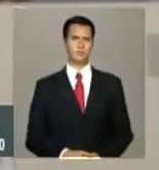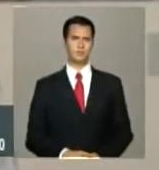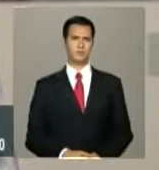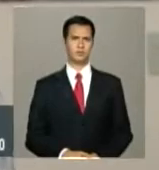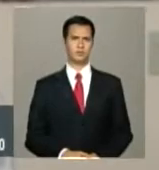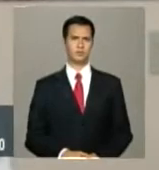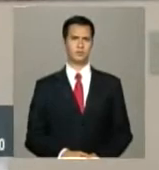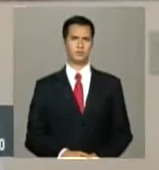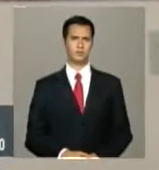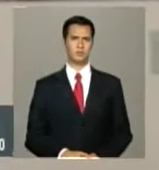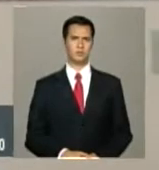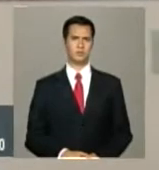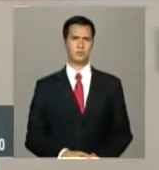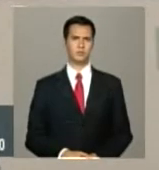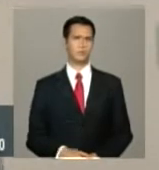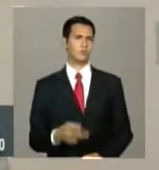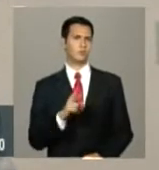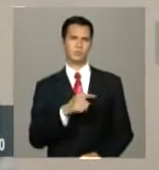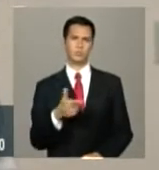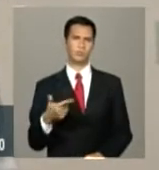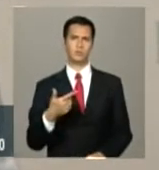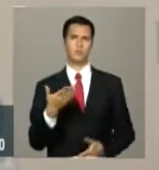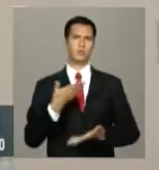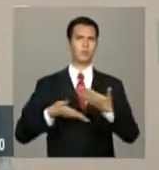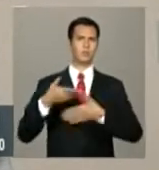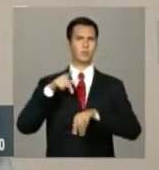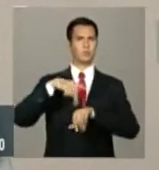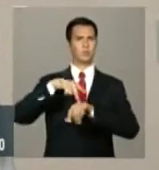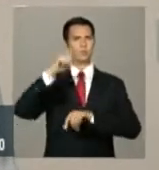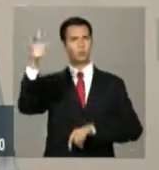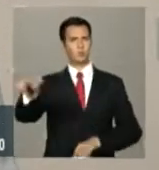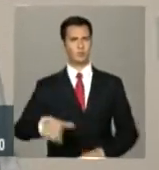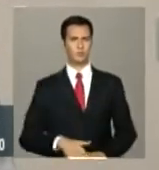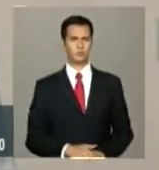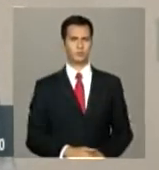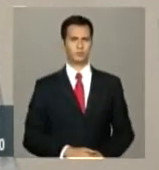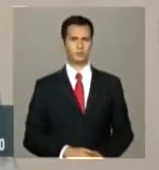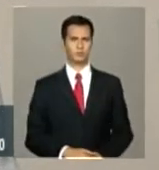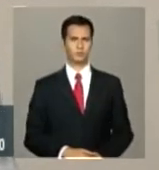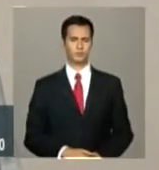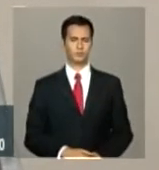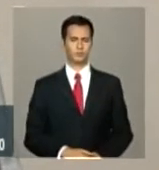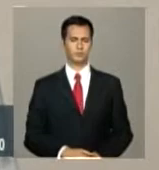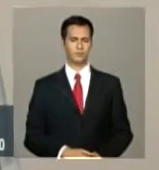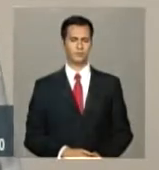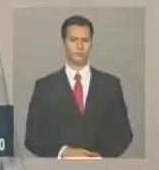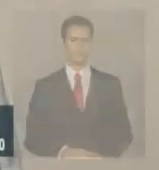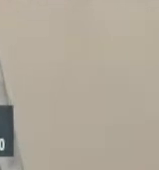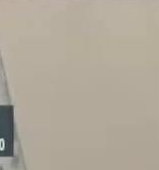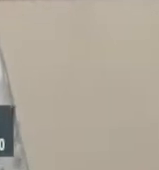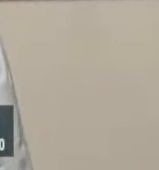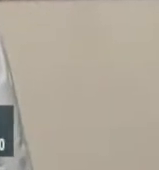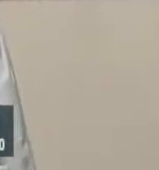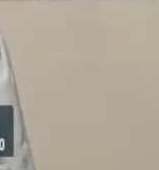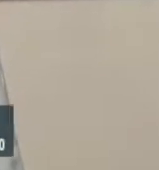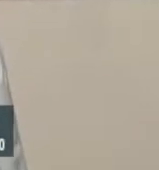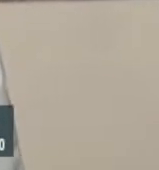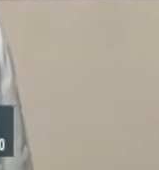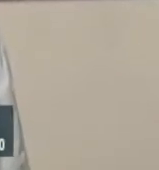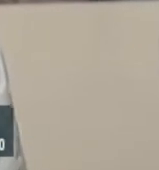pode ter esta relação com outros países. Como? O preço que o Brasil está pagando é esse crescimento baixo